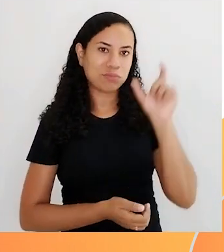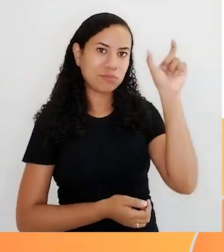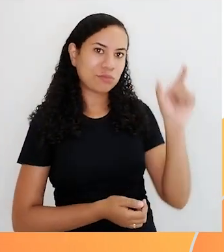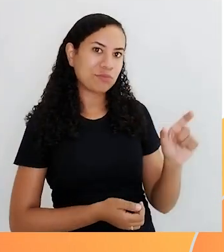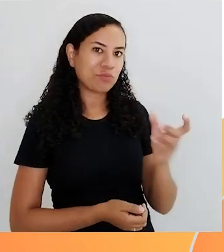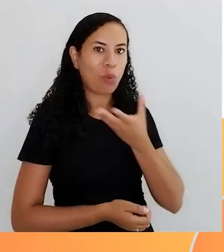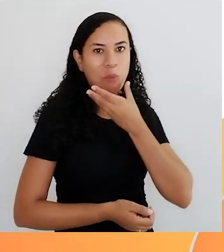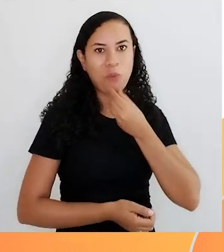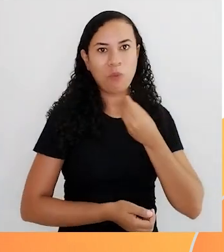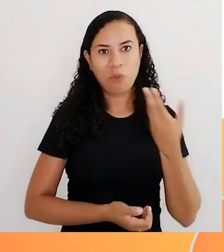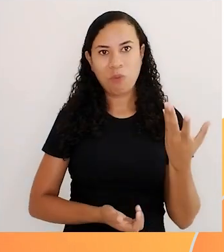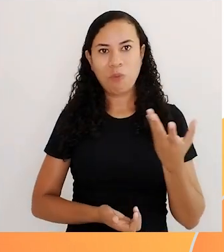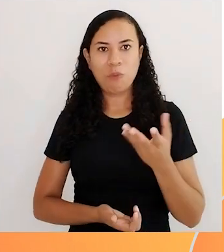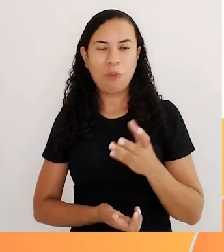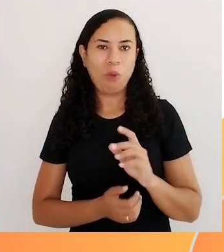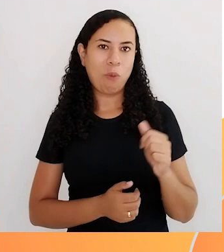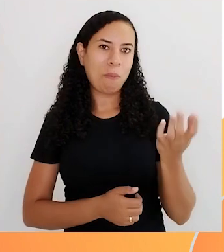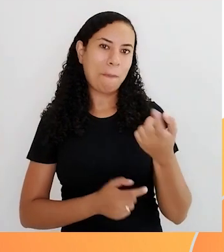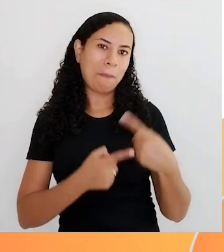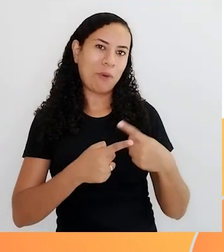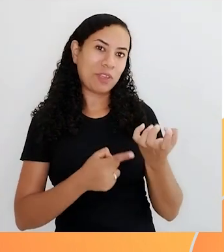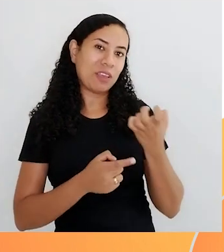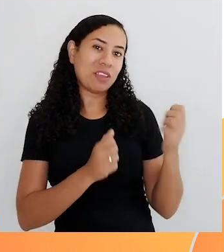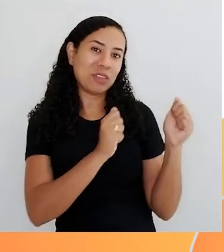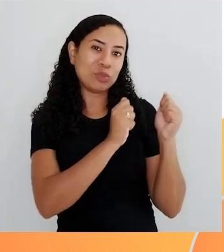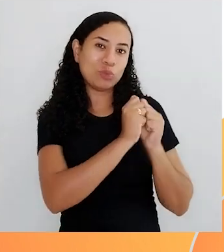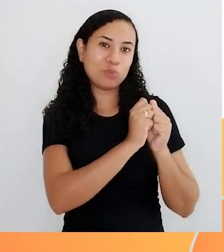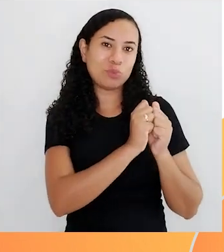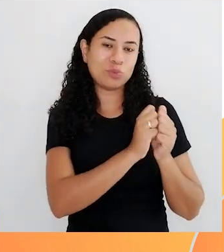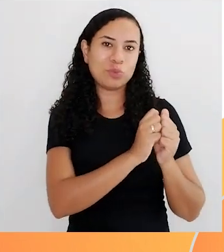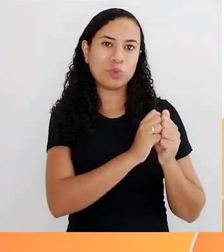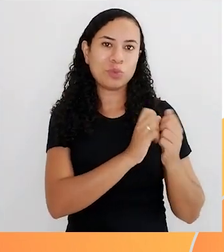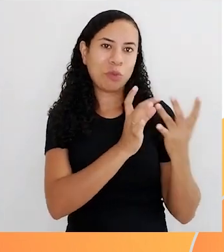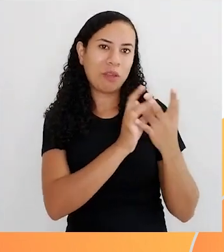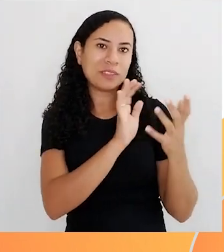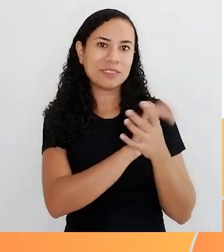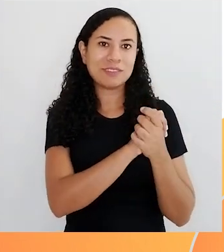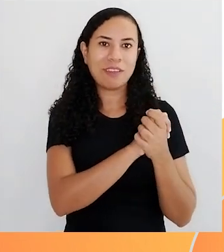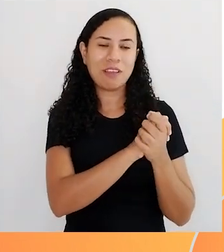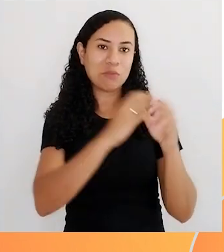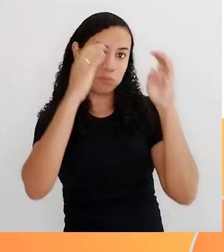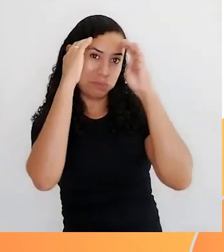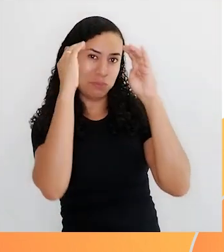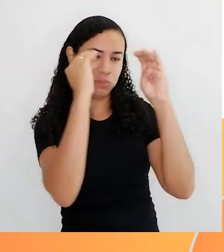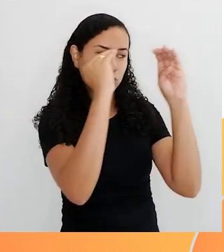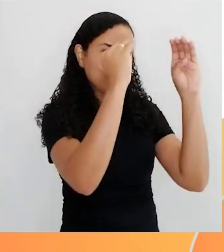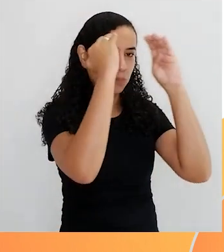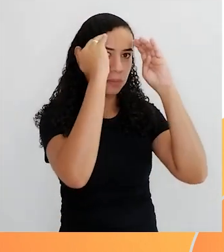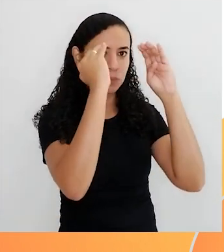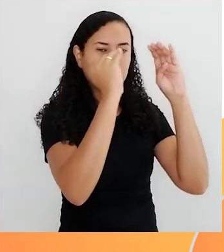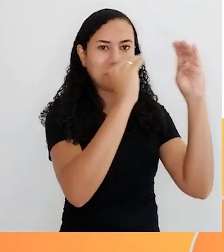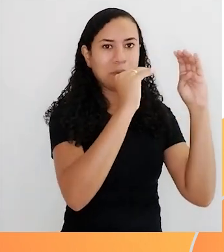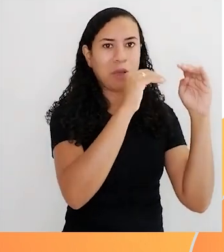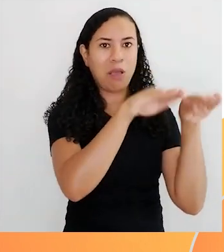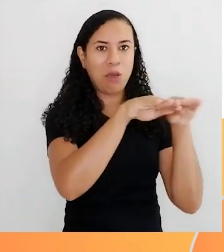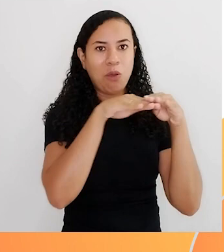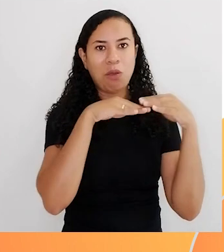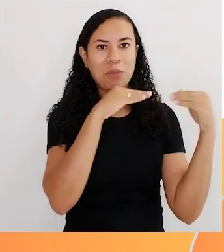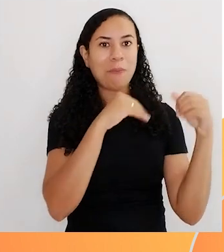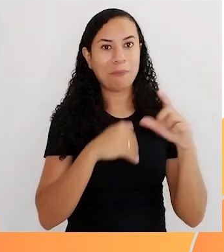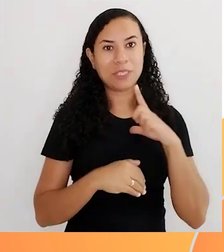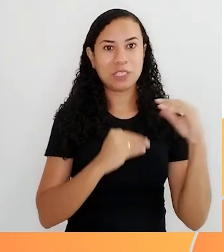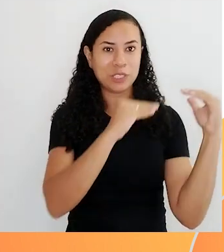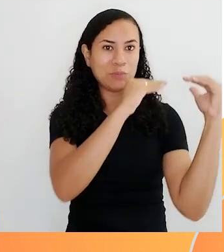para ter um homem ao lado, para estarem ali de acordo com aquilo que a sociedade quer